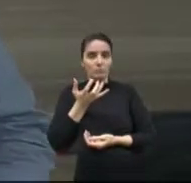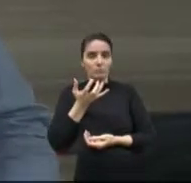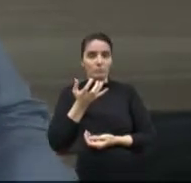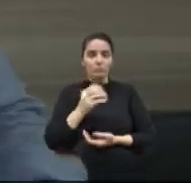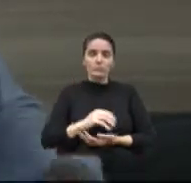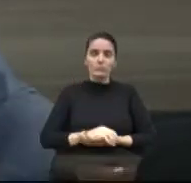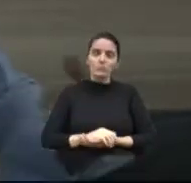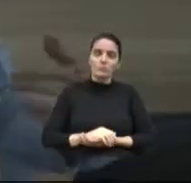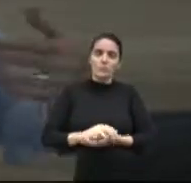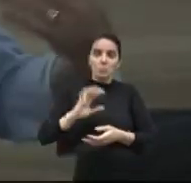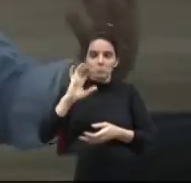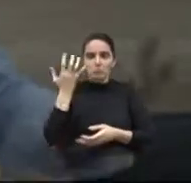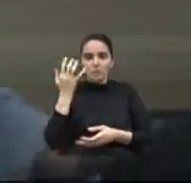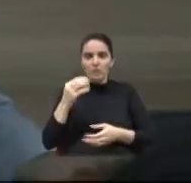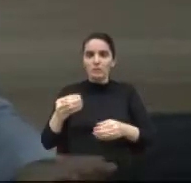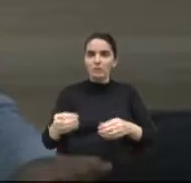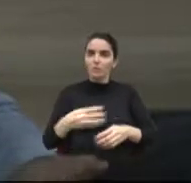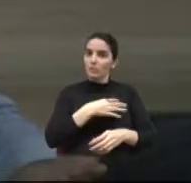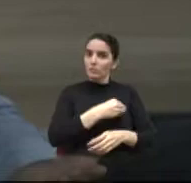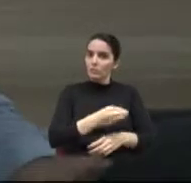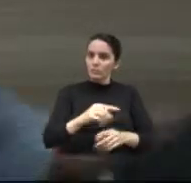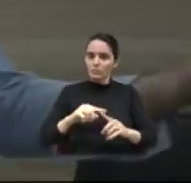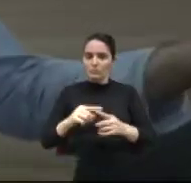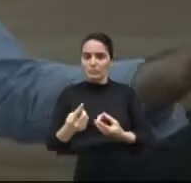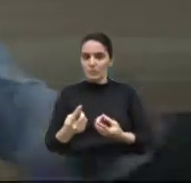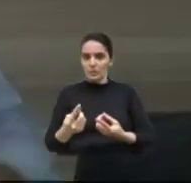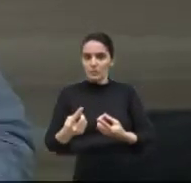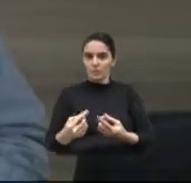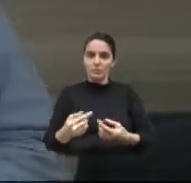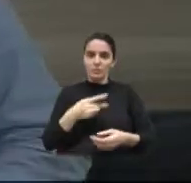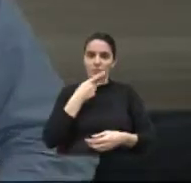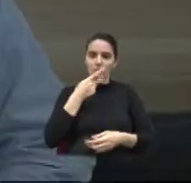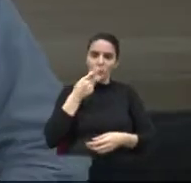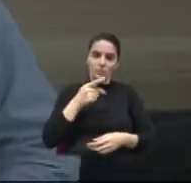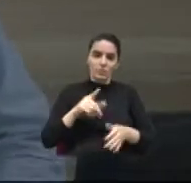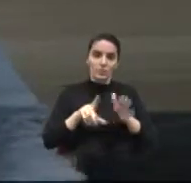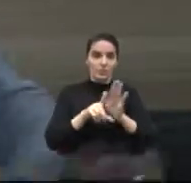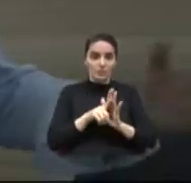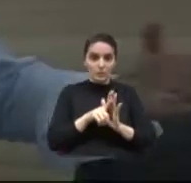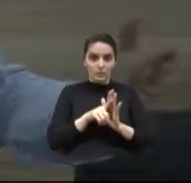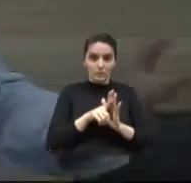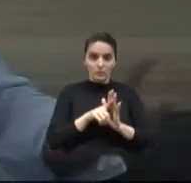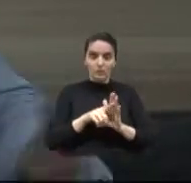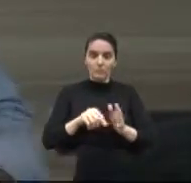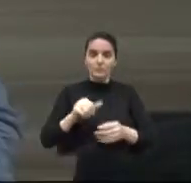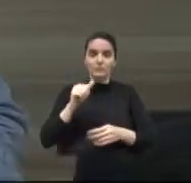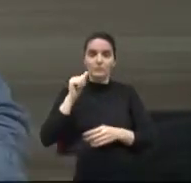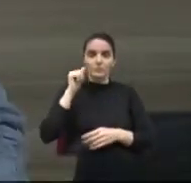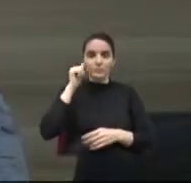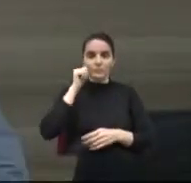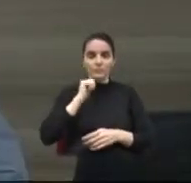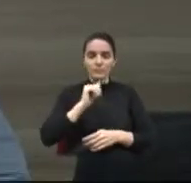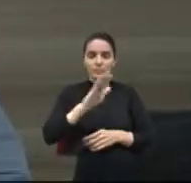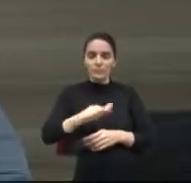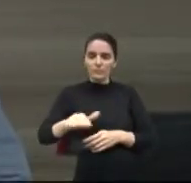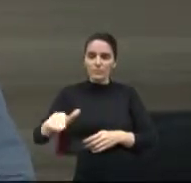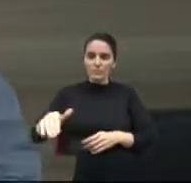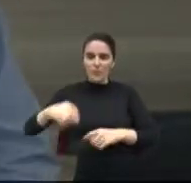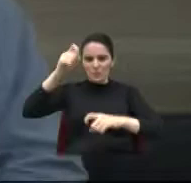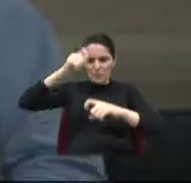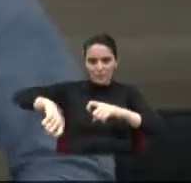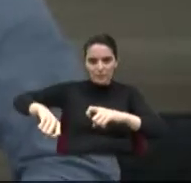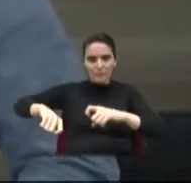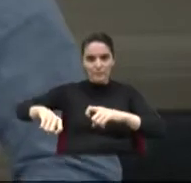filho. Agora, complicadíssimo debater diante da lei uma menina que foi violentada,